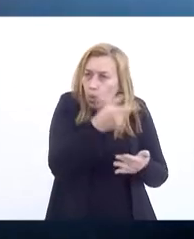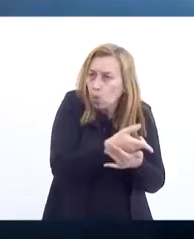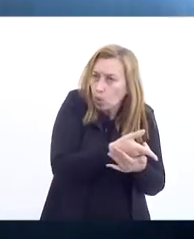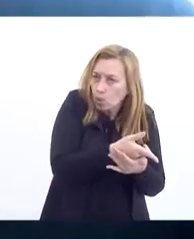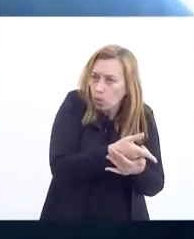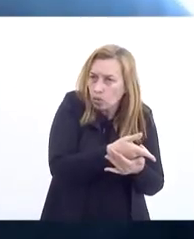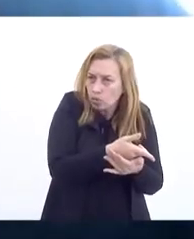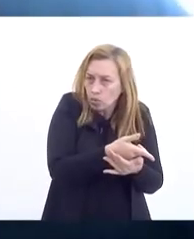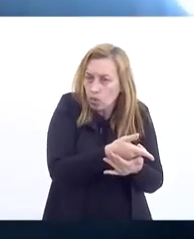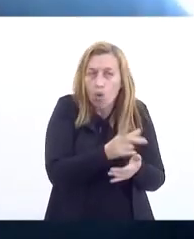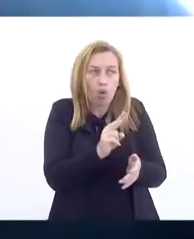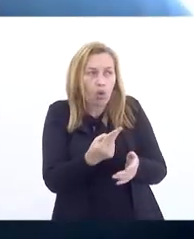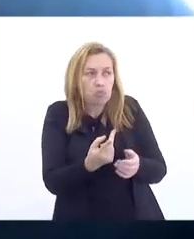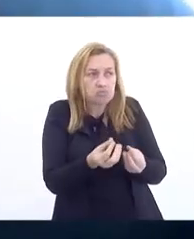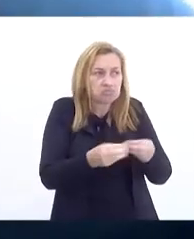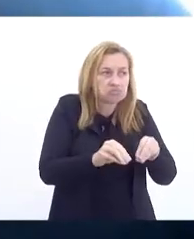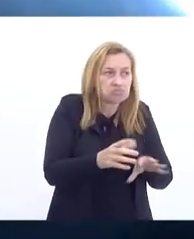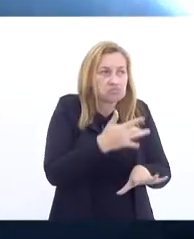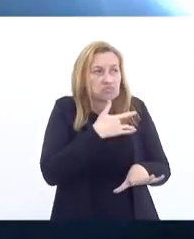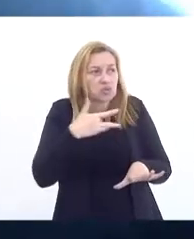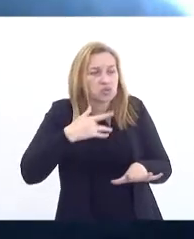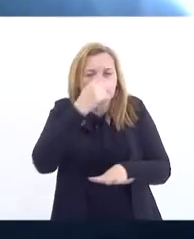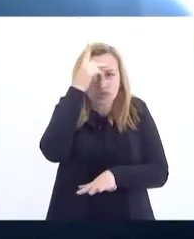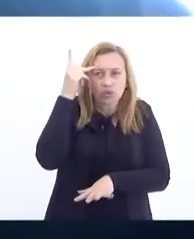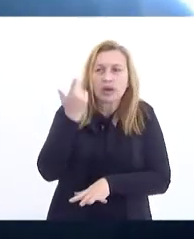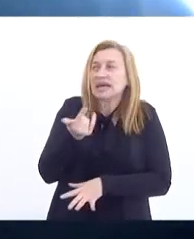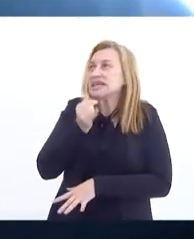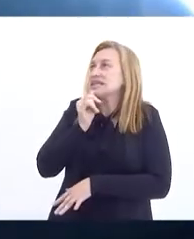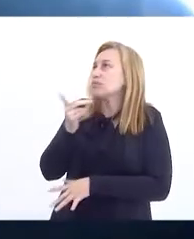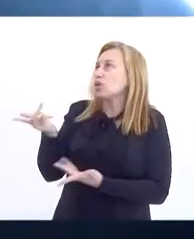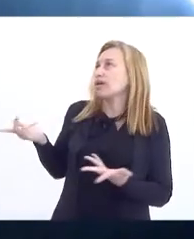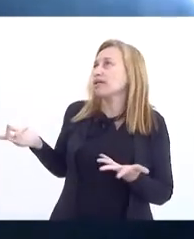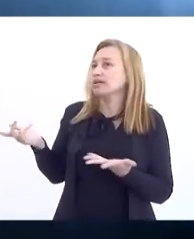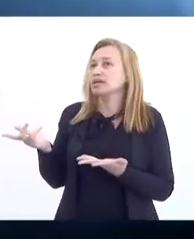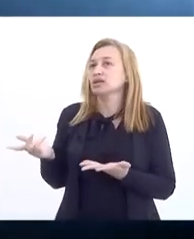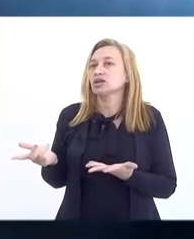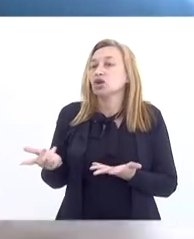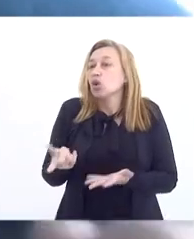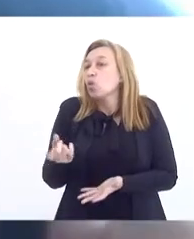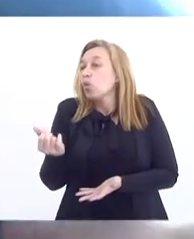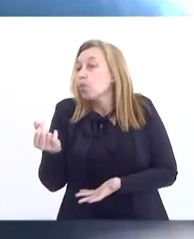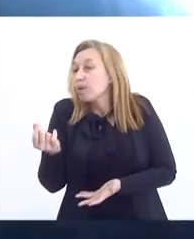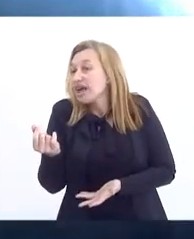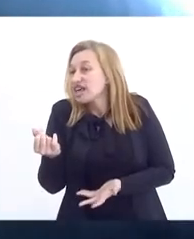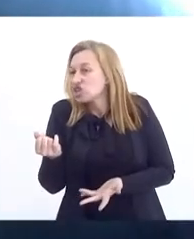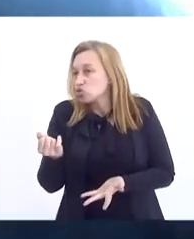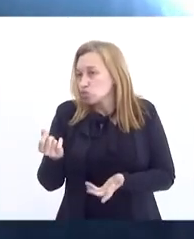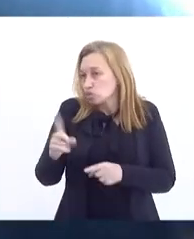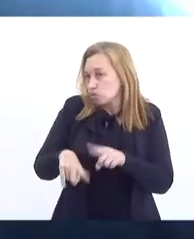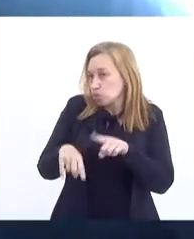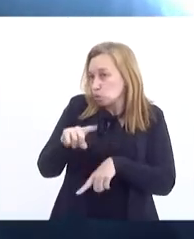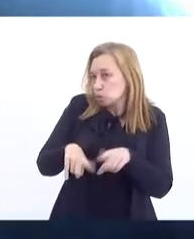com saúde das pessoas, tipo assim, botar o preço legível,